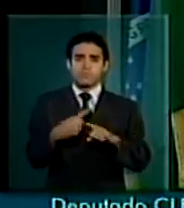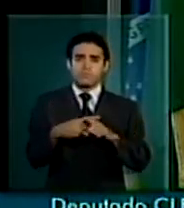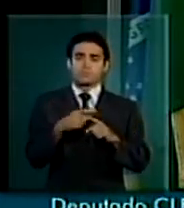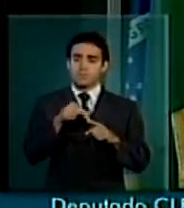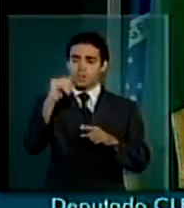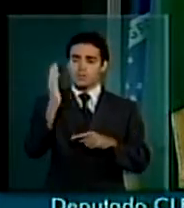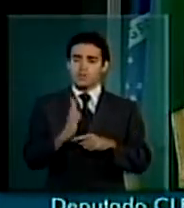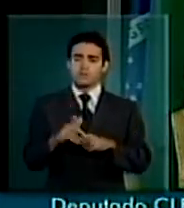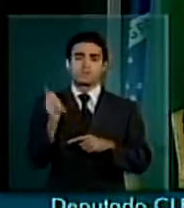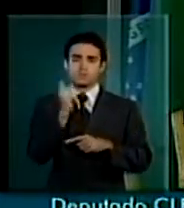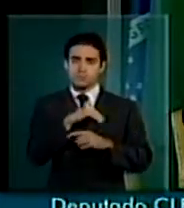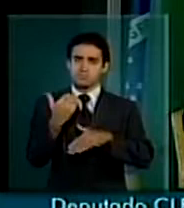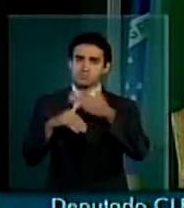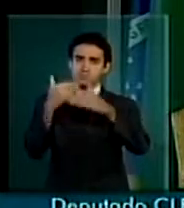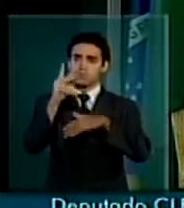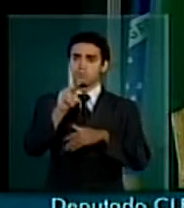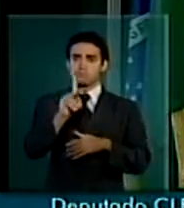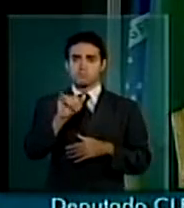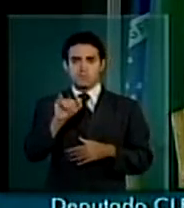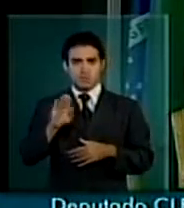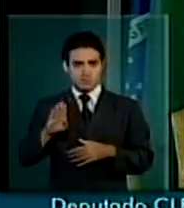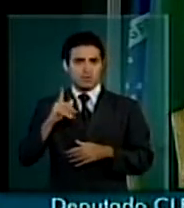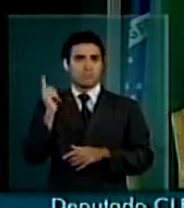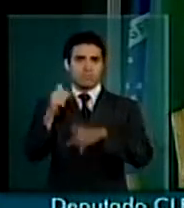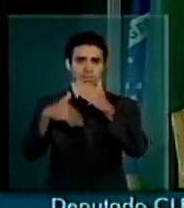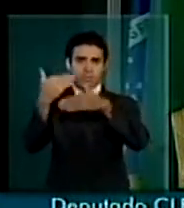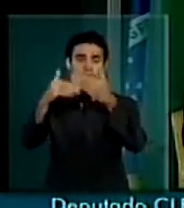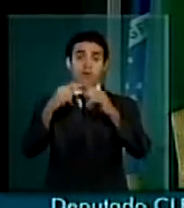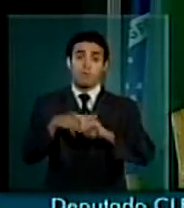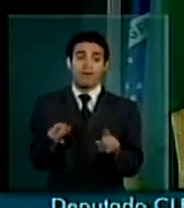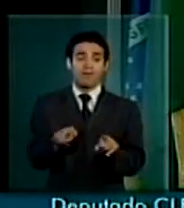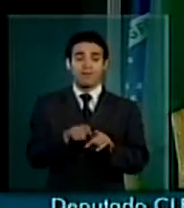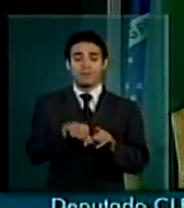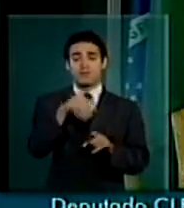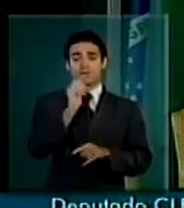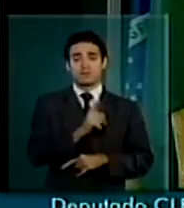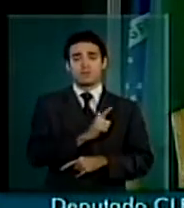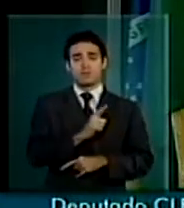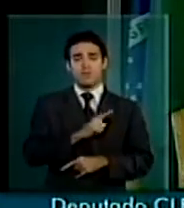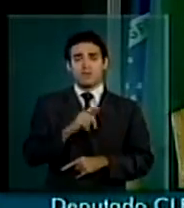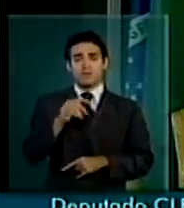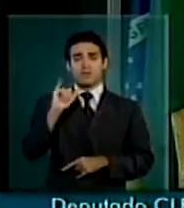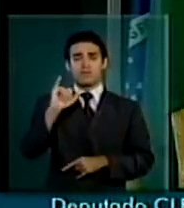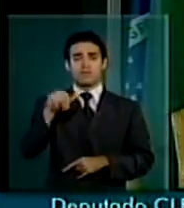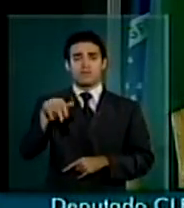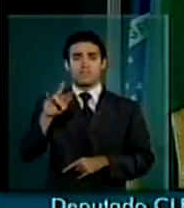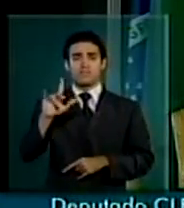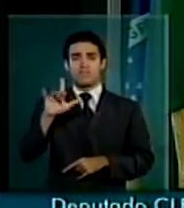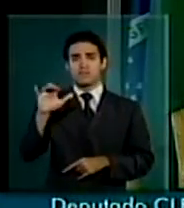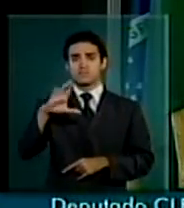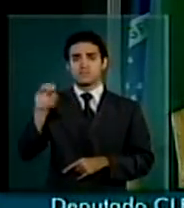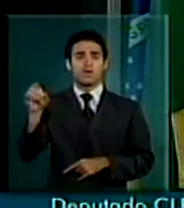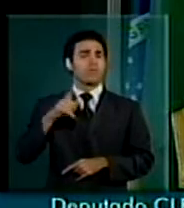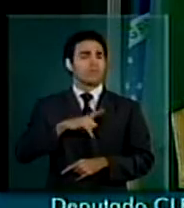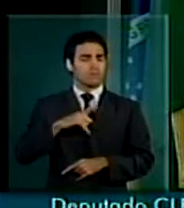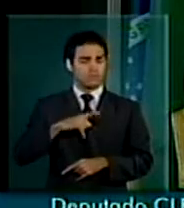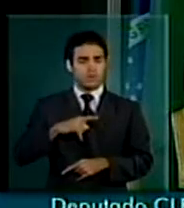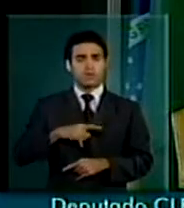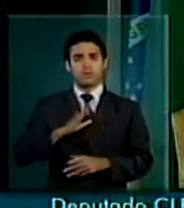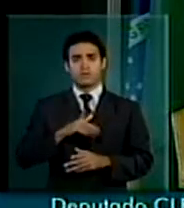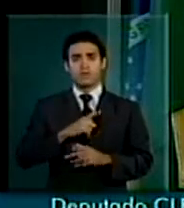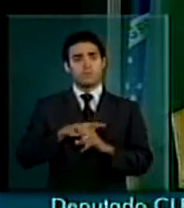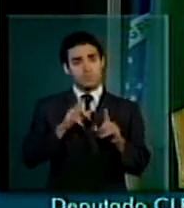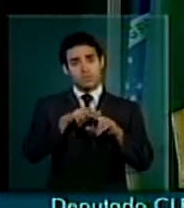crescimento do país, que é o PIB, mas da inflação que anualmente é identificado através de institutos de pesquisa. Portanto,